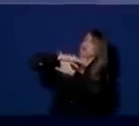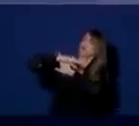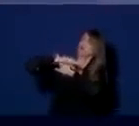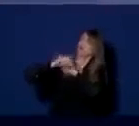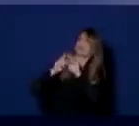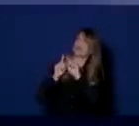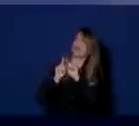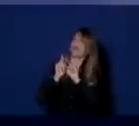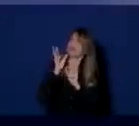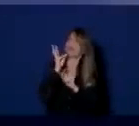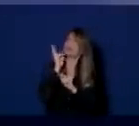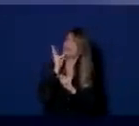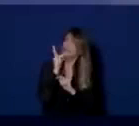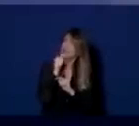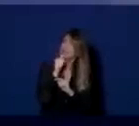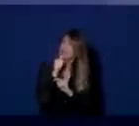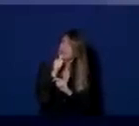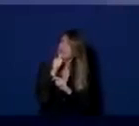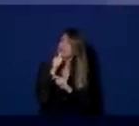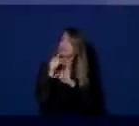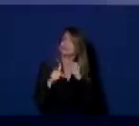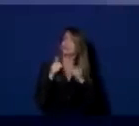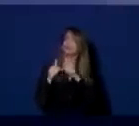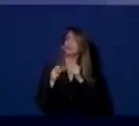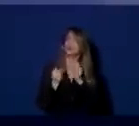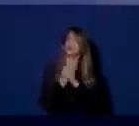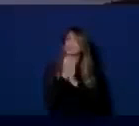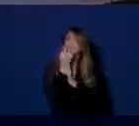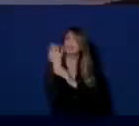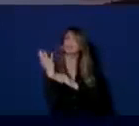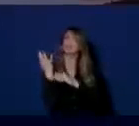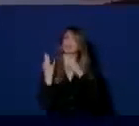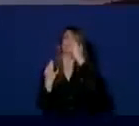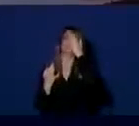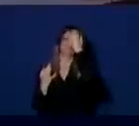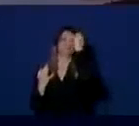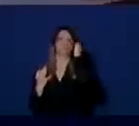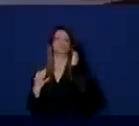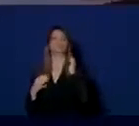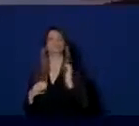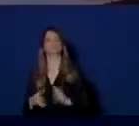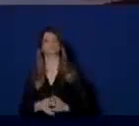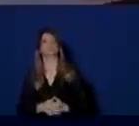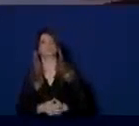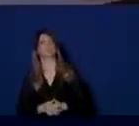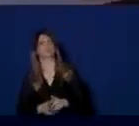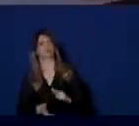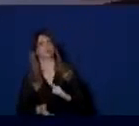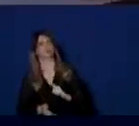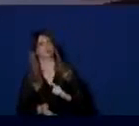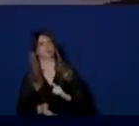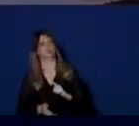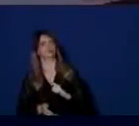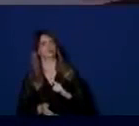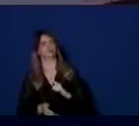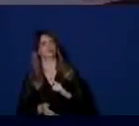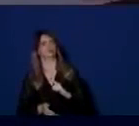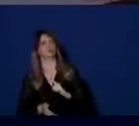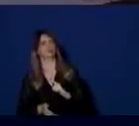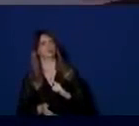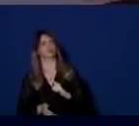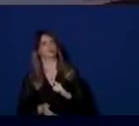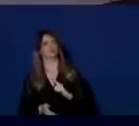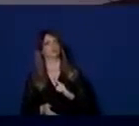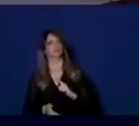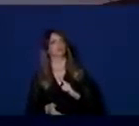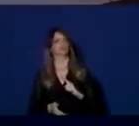demais pela atuação do Fed no quantitative easing? Price signaling não funciona mais. Será que price signaling não está funcionando? Depois deixa a Neal dar